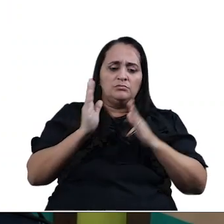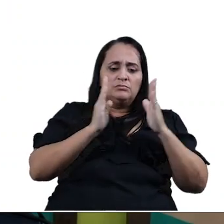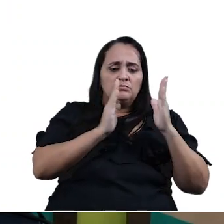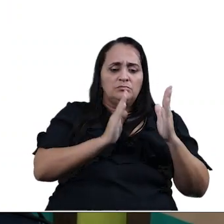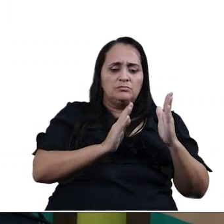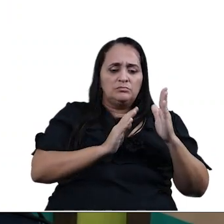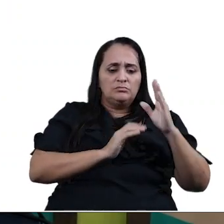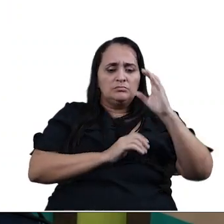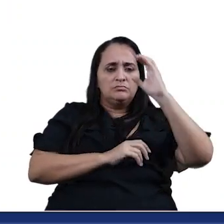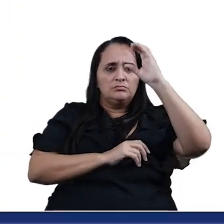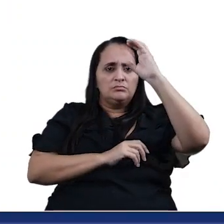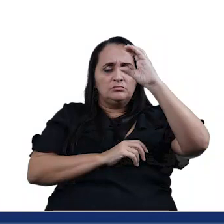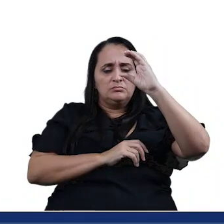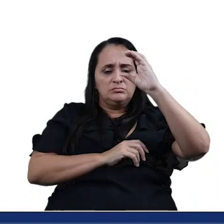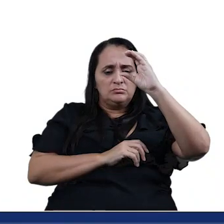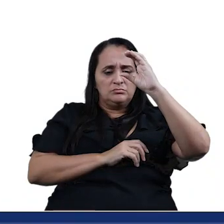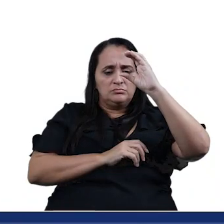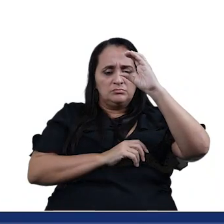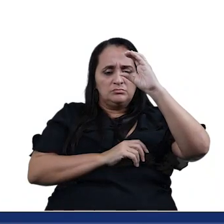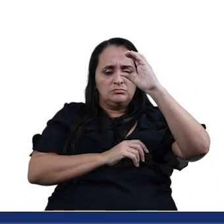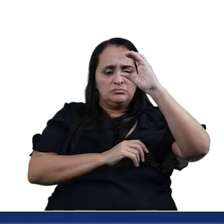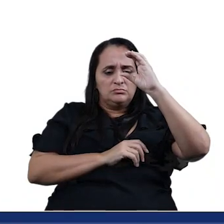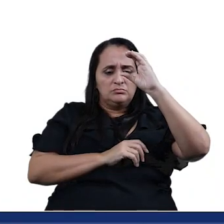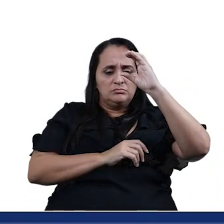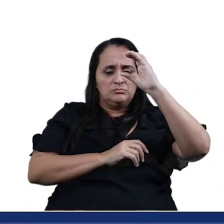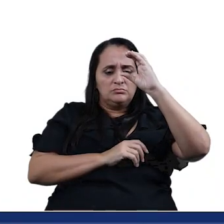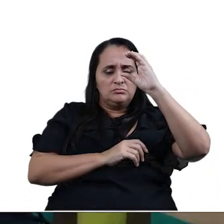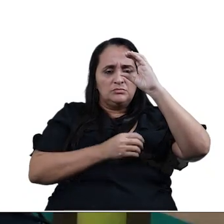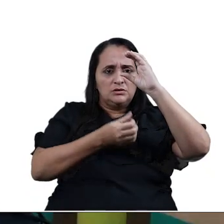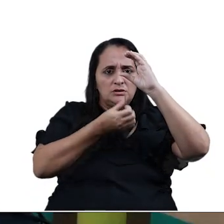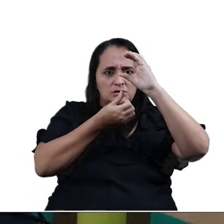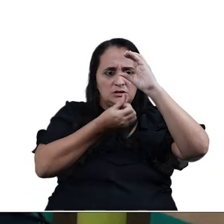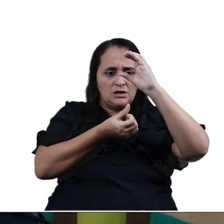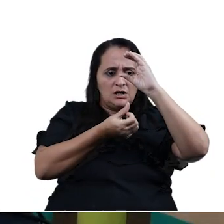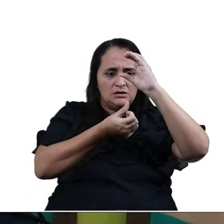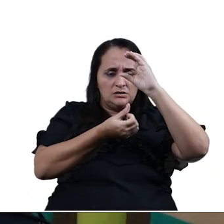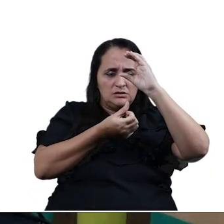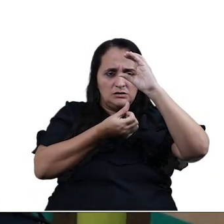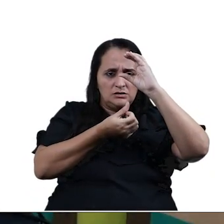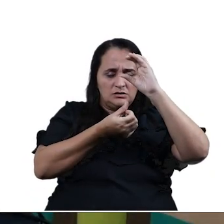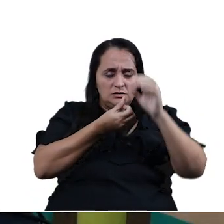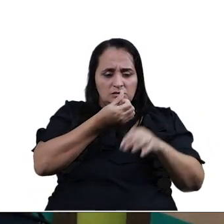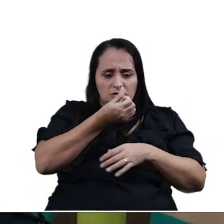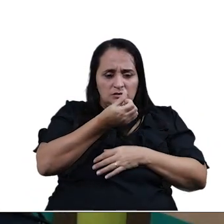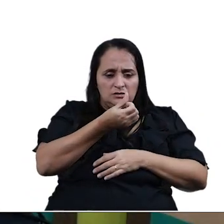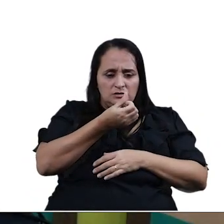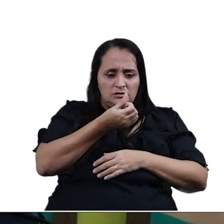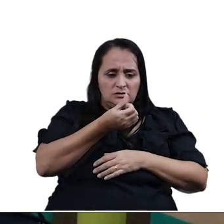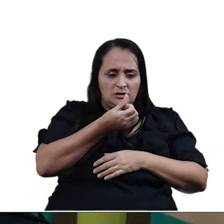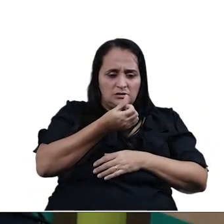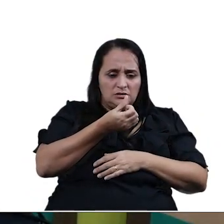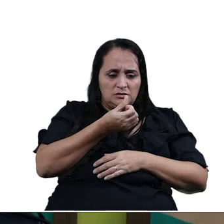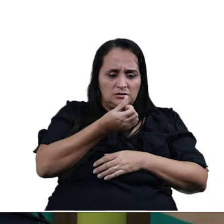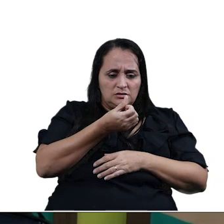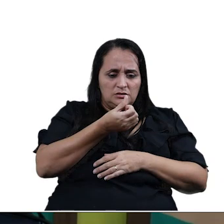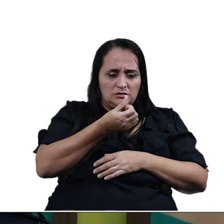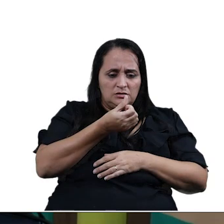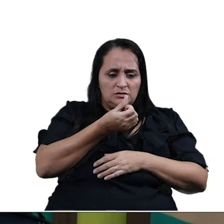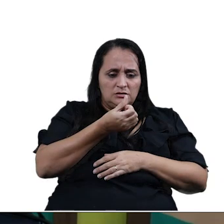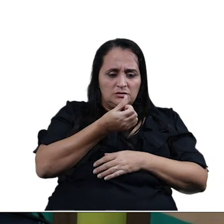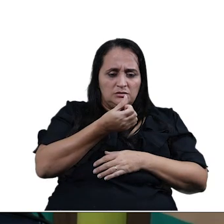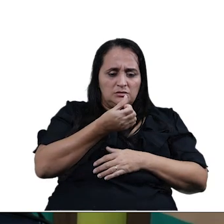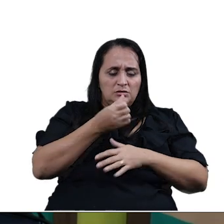continua 0. 6 centenas. Seria como se eu tivesse 6, olha aqui,